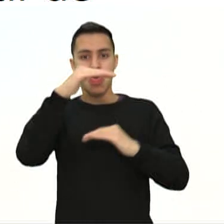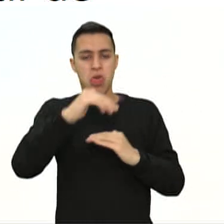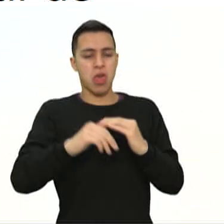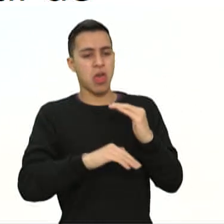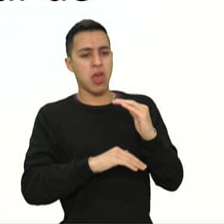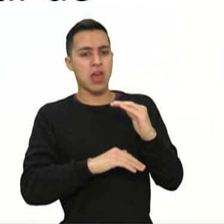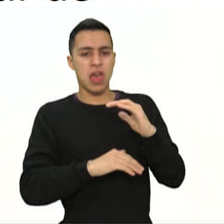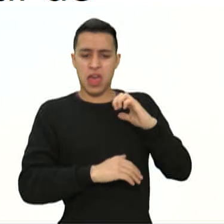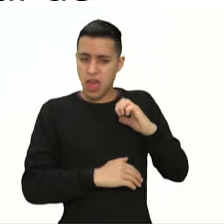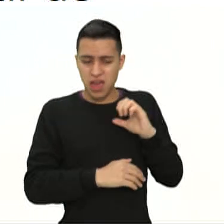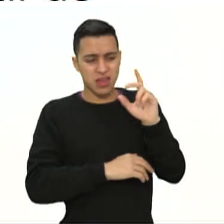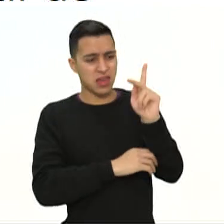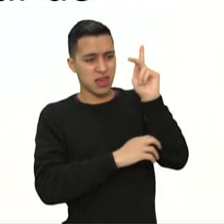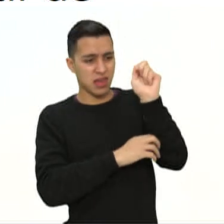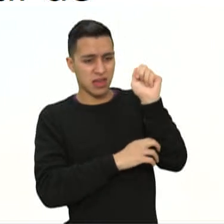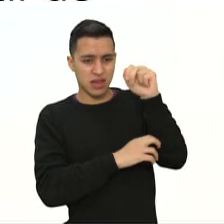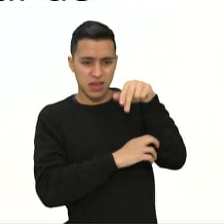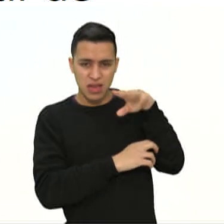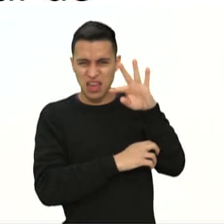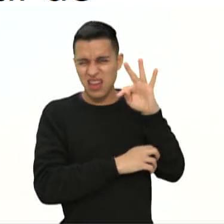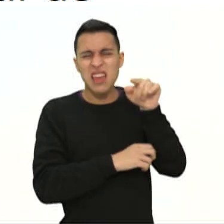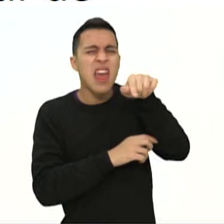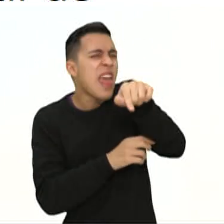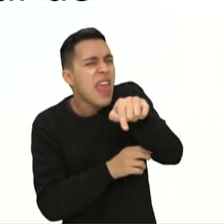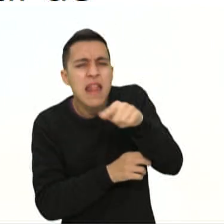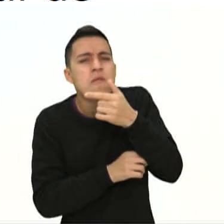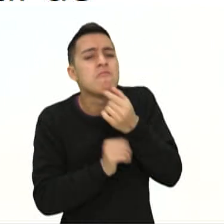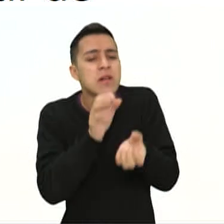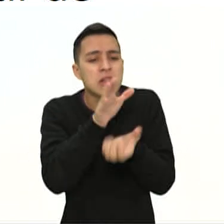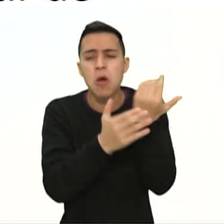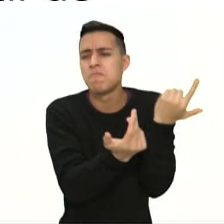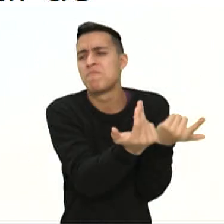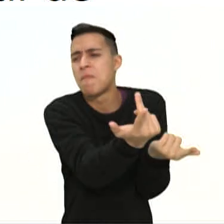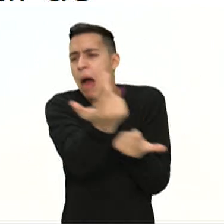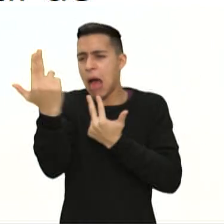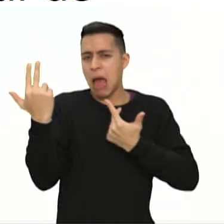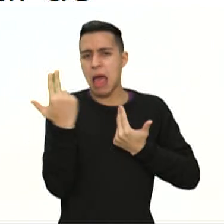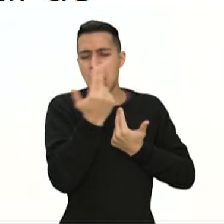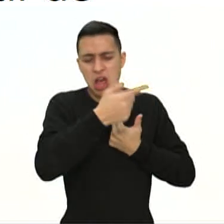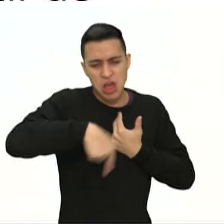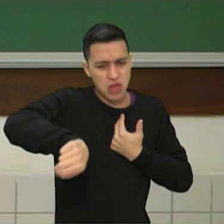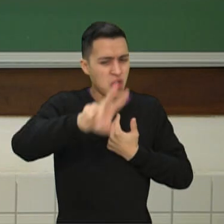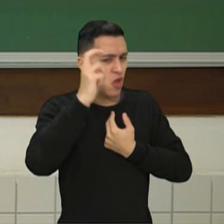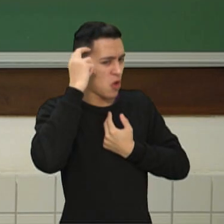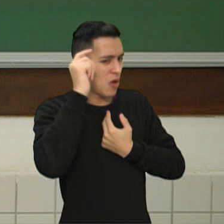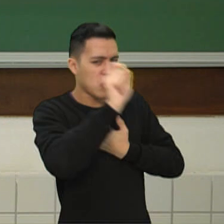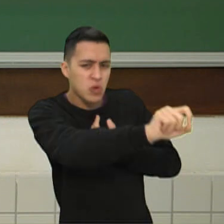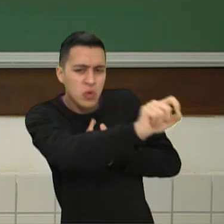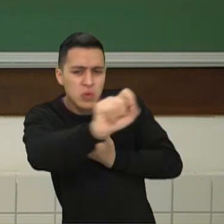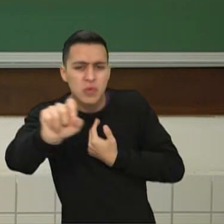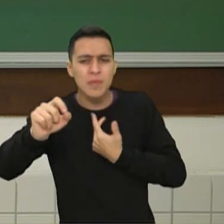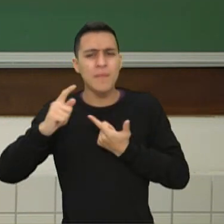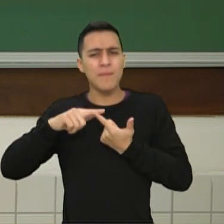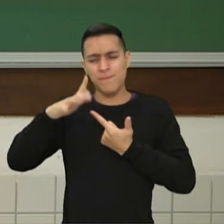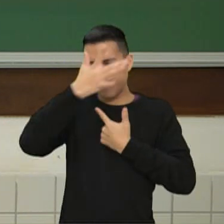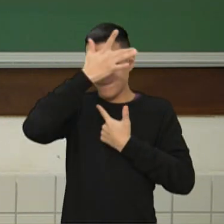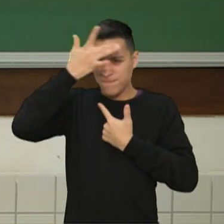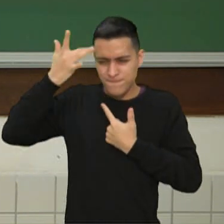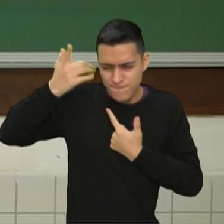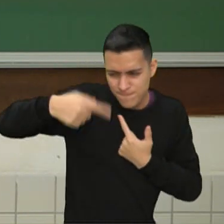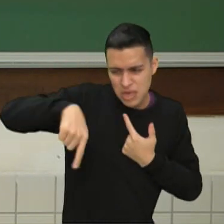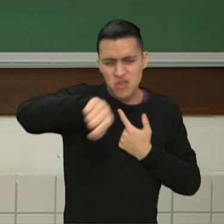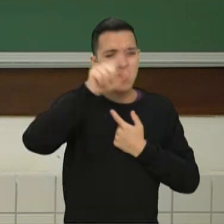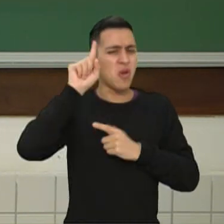Kant, né, onde o Kant ele queria uma ética que fosse universal, que fosse para todas as culturas, para todas as pessoas de todos os